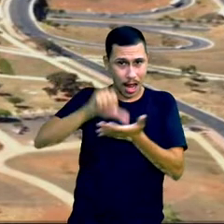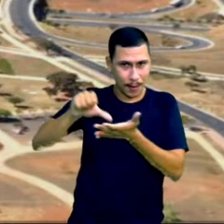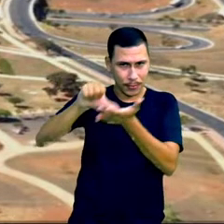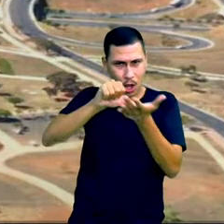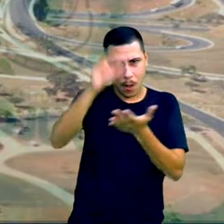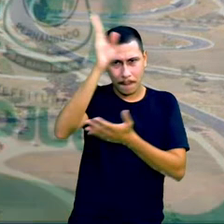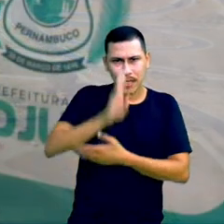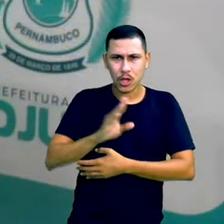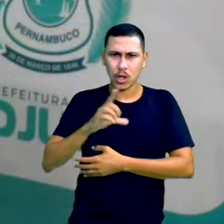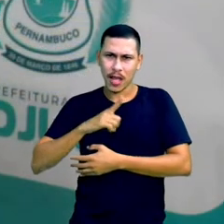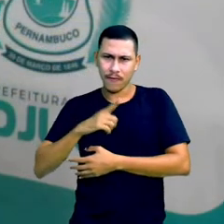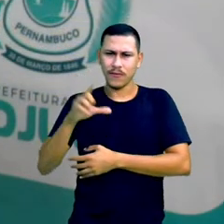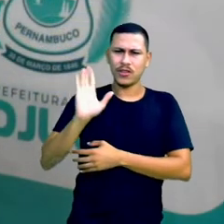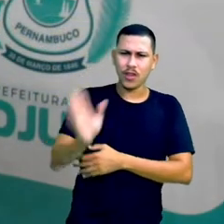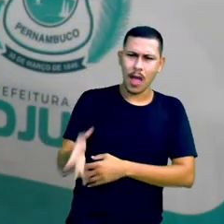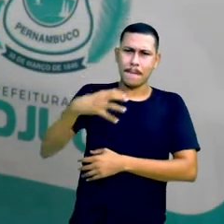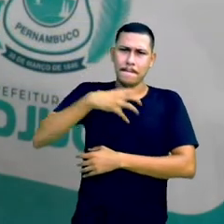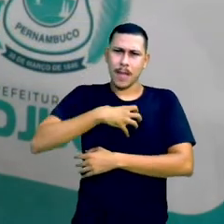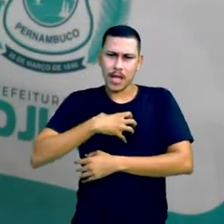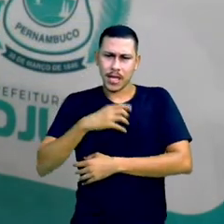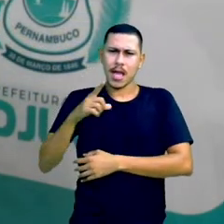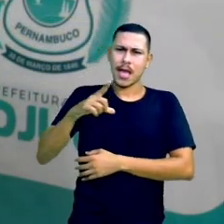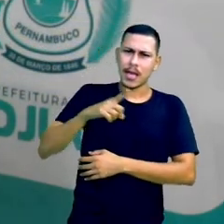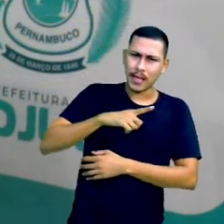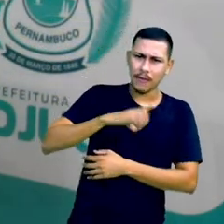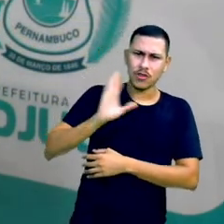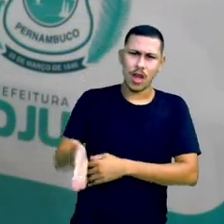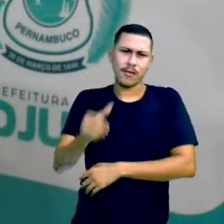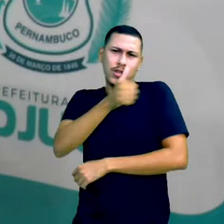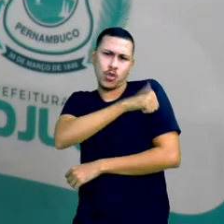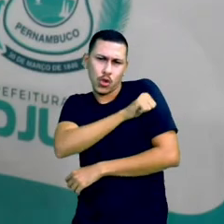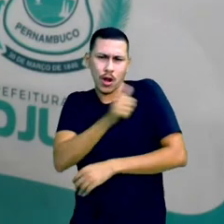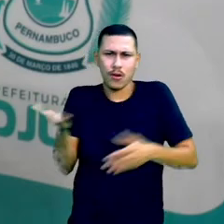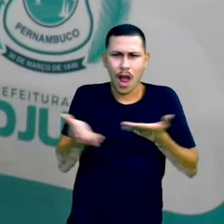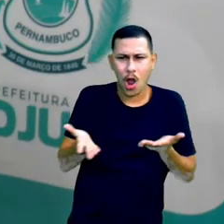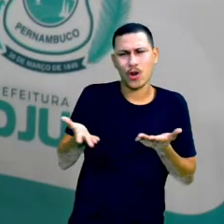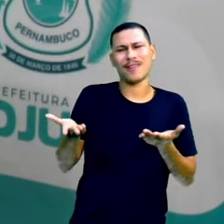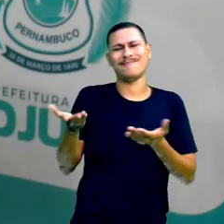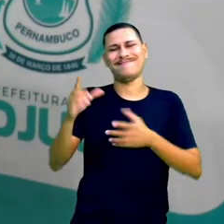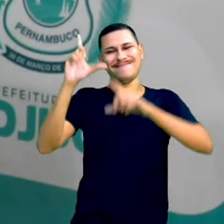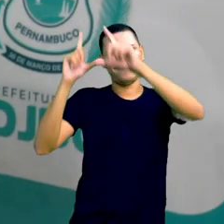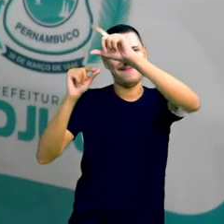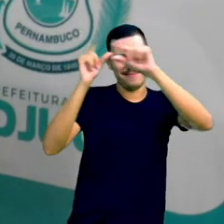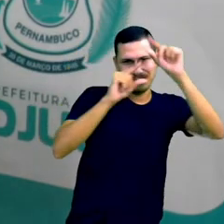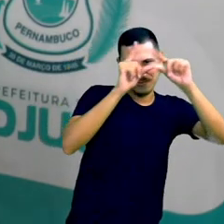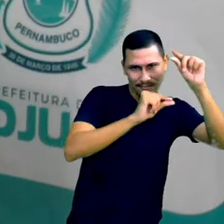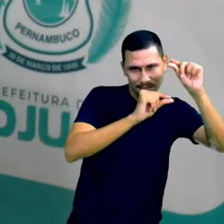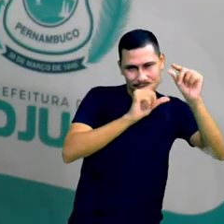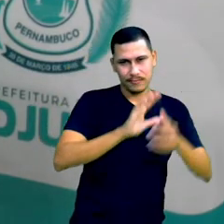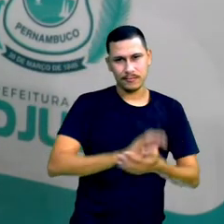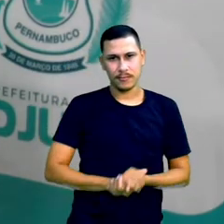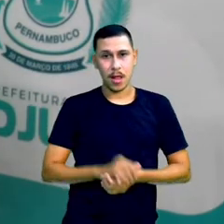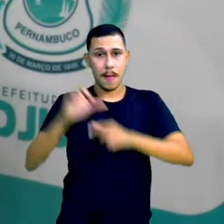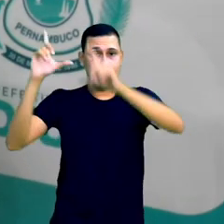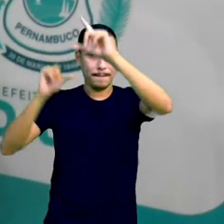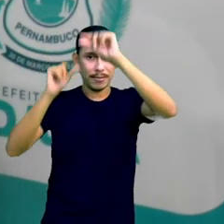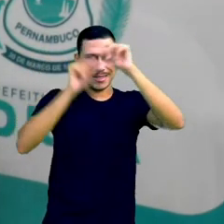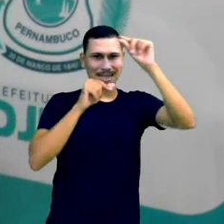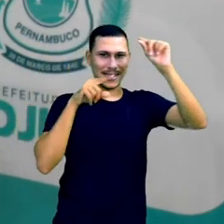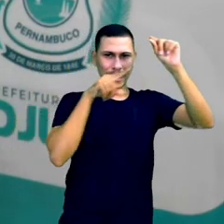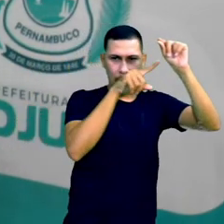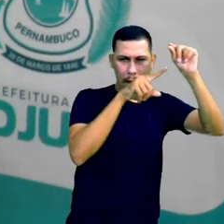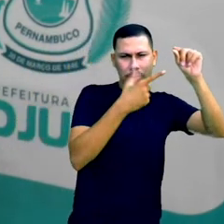O Brasil já teve Salvador como capital, já teve o Rio de Janeiro e agora Brasília. Brasília foi uma